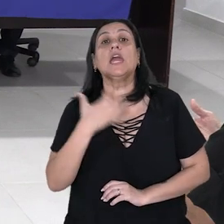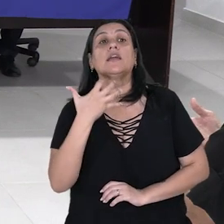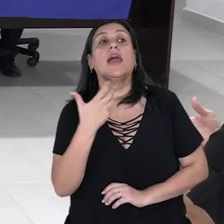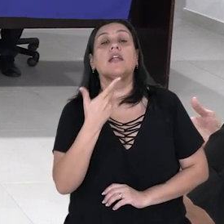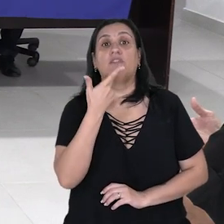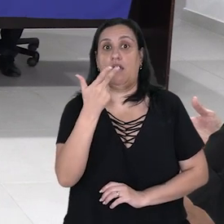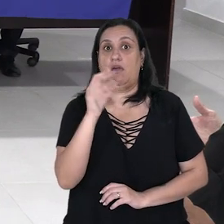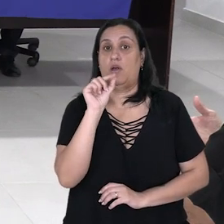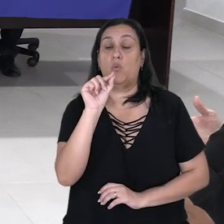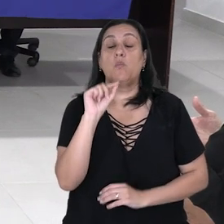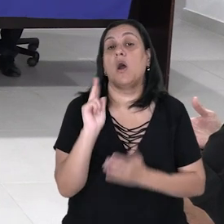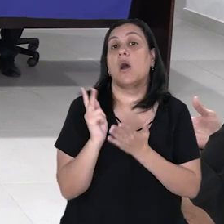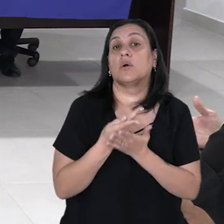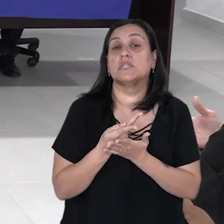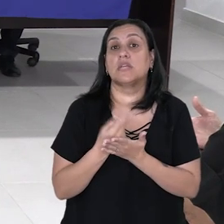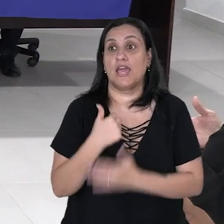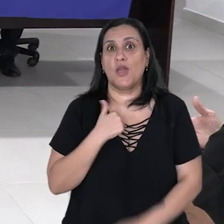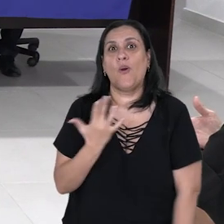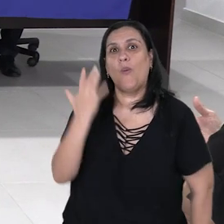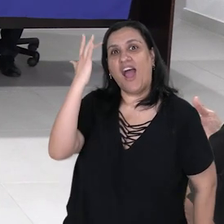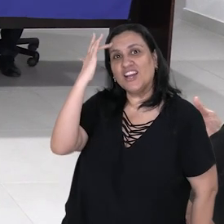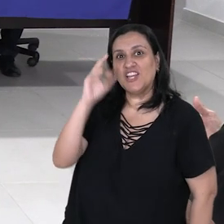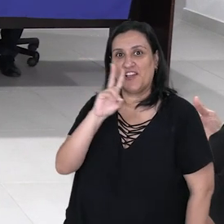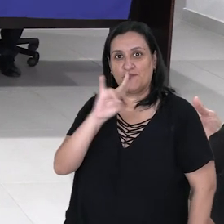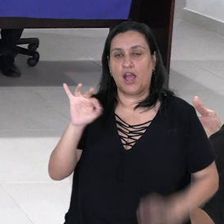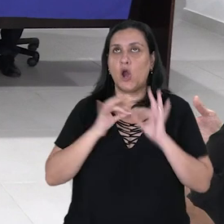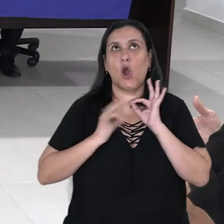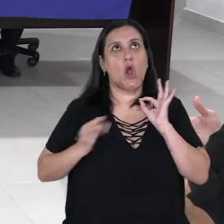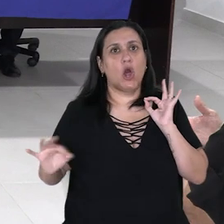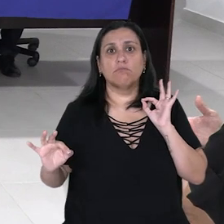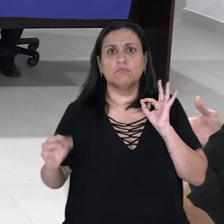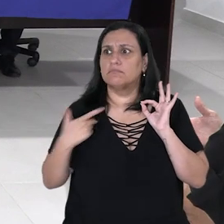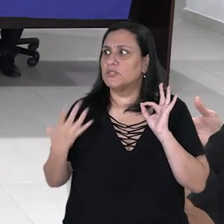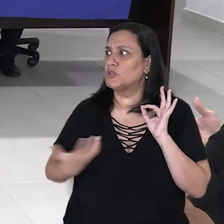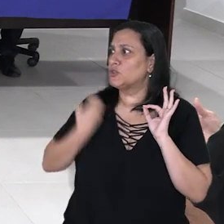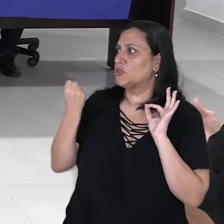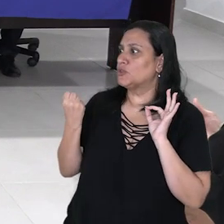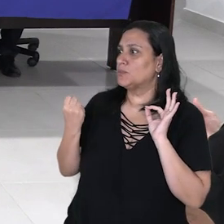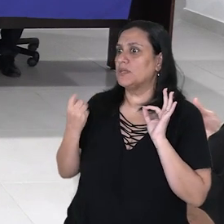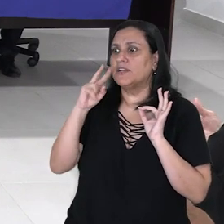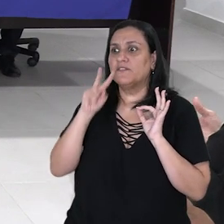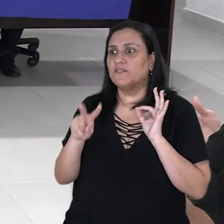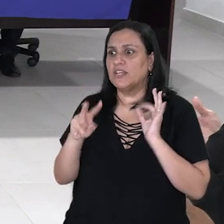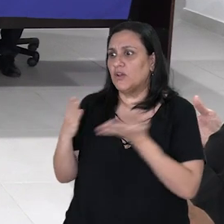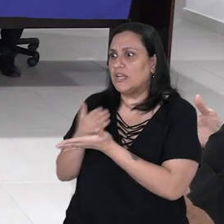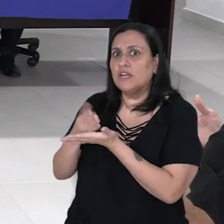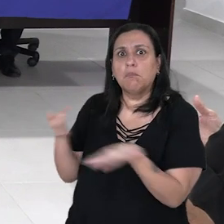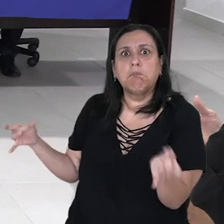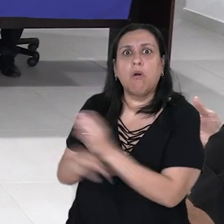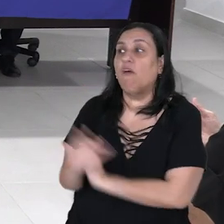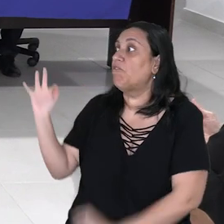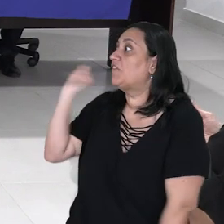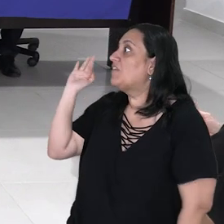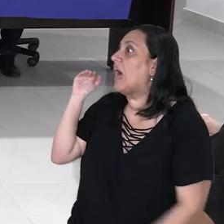uma observação que eu achei que ia demorar muito mais. Eu fiquei surpreso quando vi. Falei, ué, já está pronto, já está